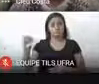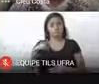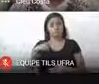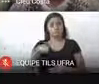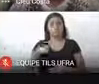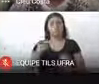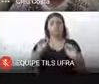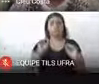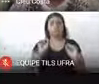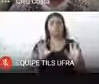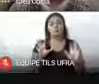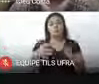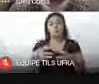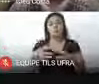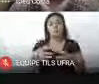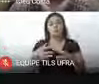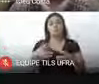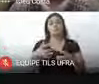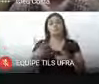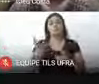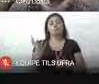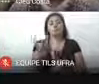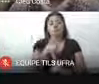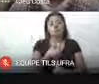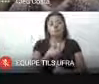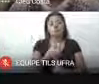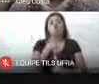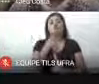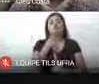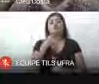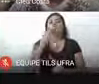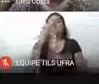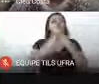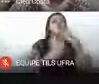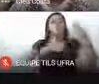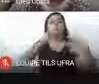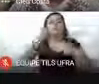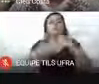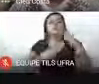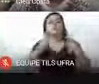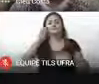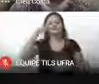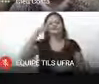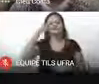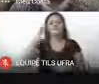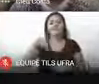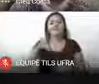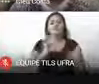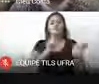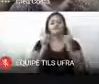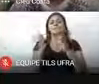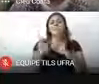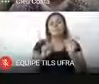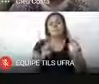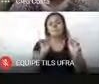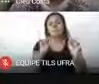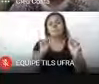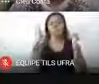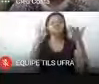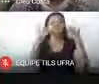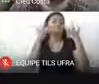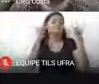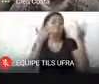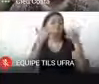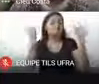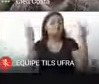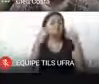Vozes Negras, que vamos falar sobre poéticas negras, vai ser um debate performance, porque além deles palestrarem,